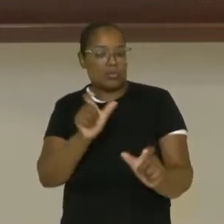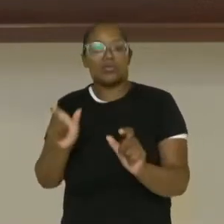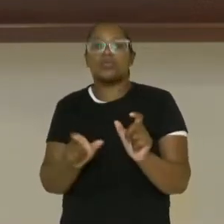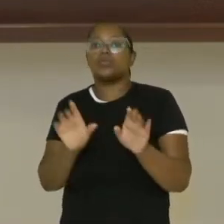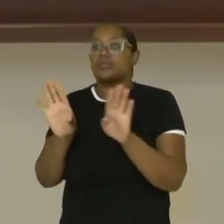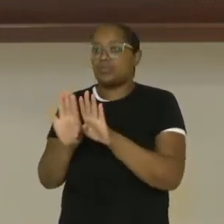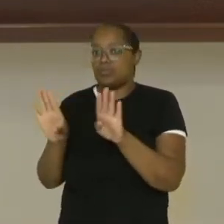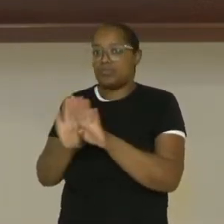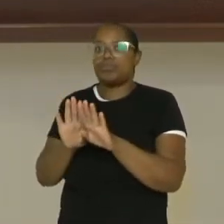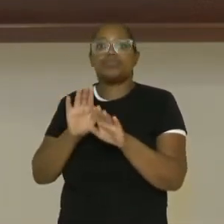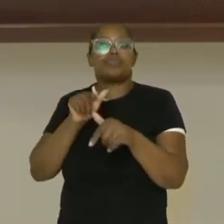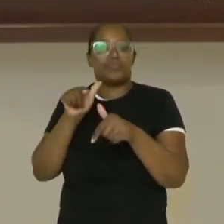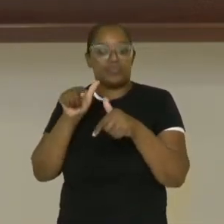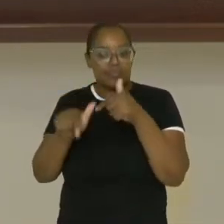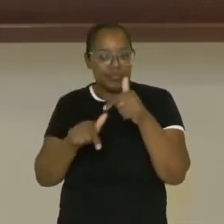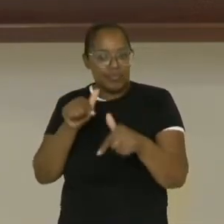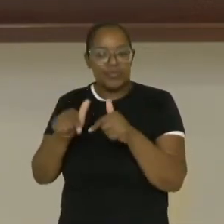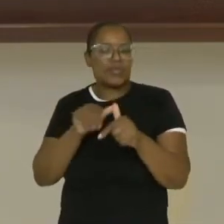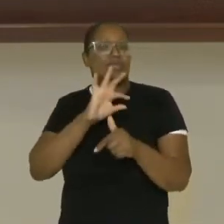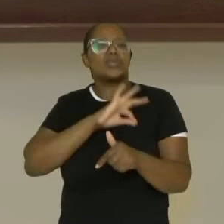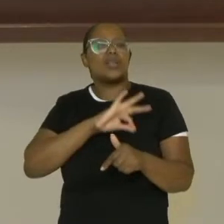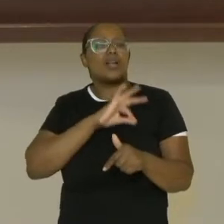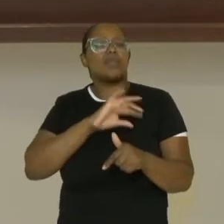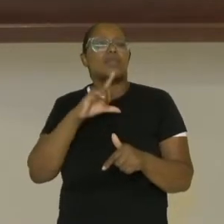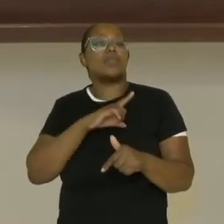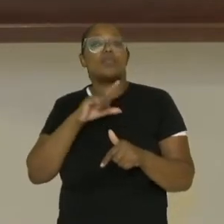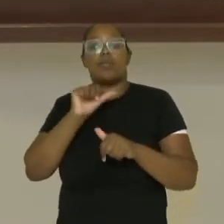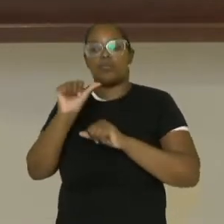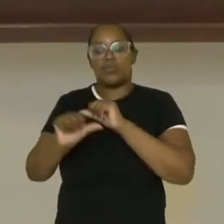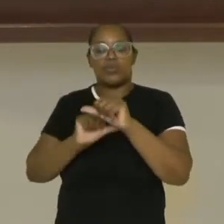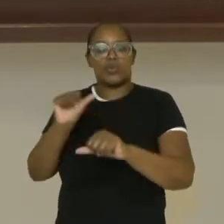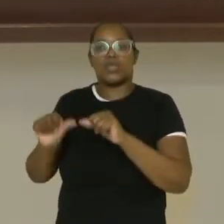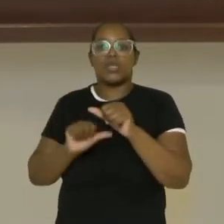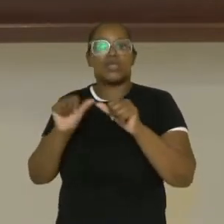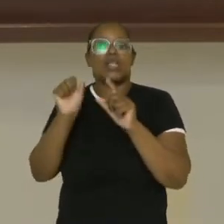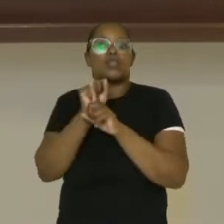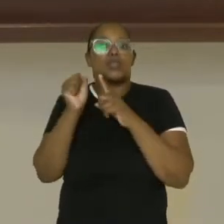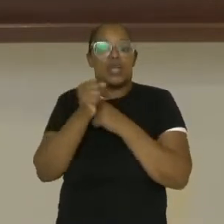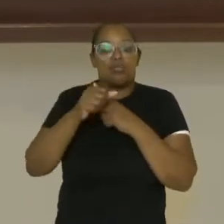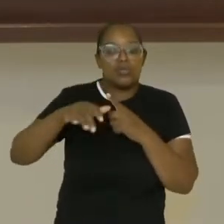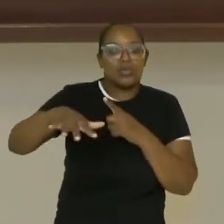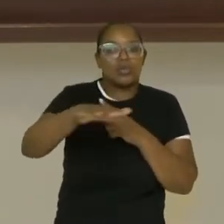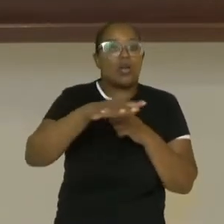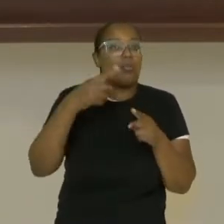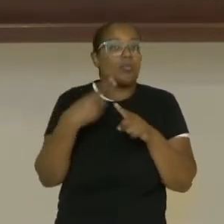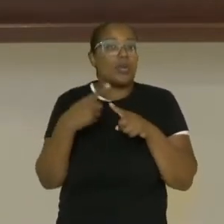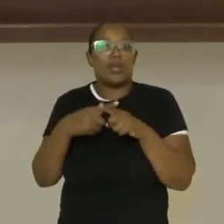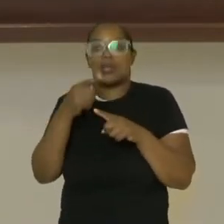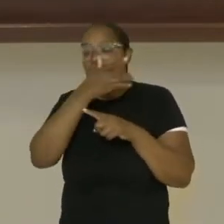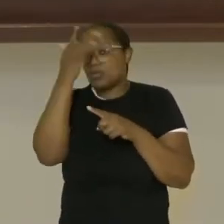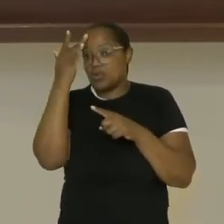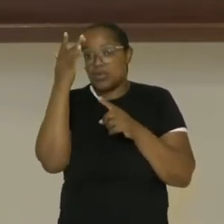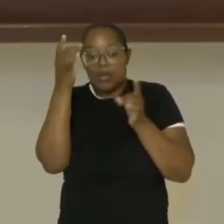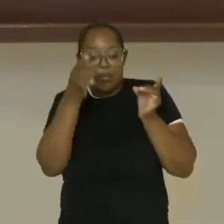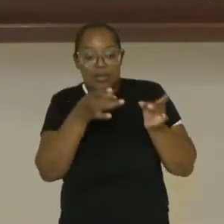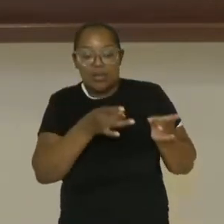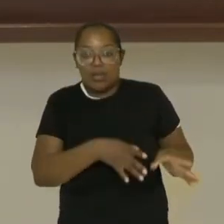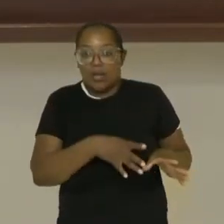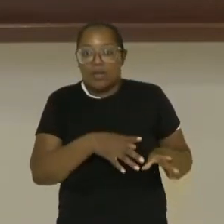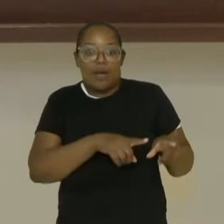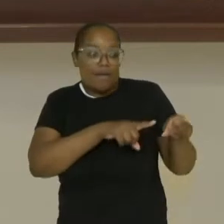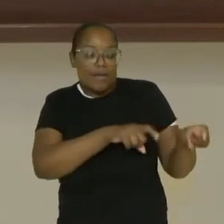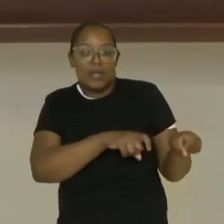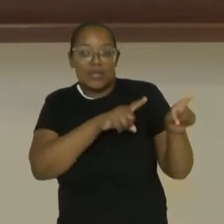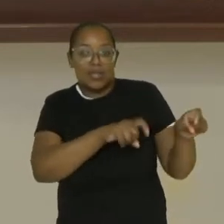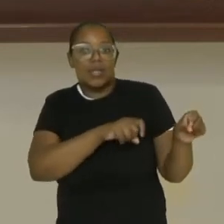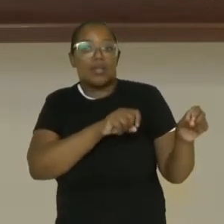também promove uma mudança em termos sociais, porque há necessidade das pessoas saírem do campo e virem para a cidade para